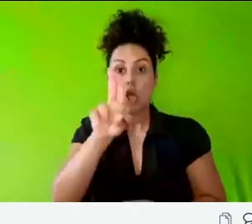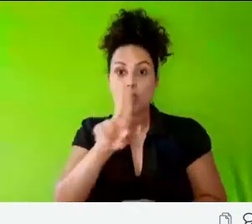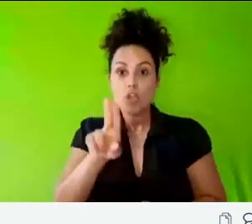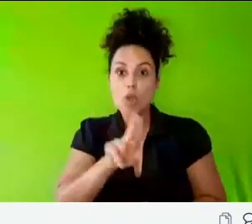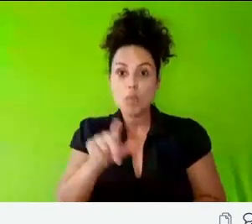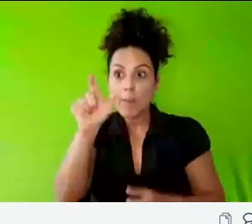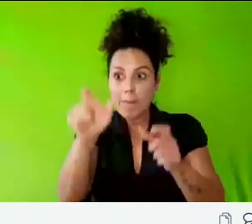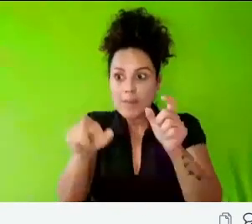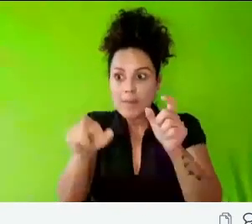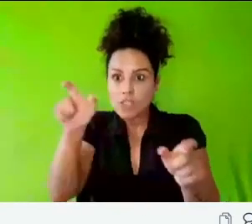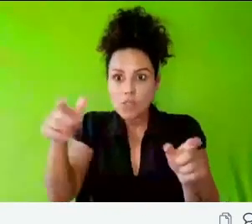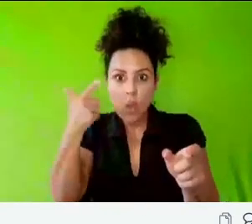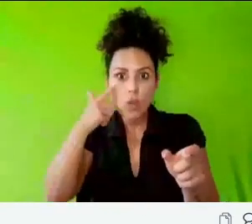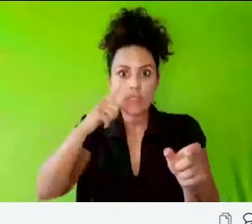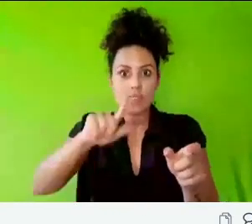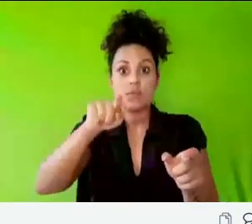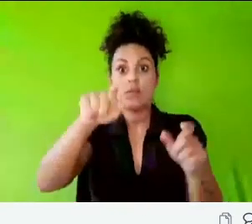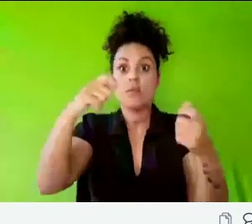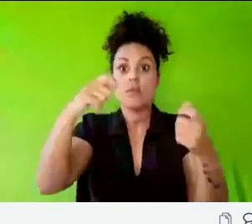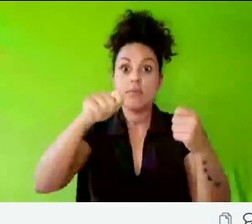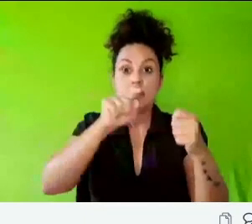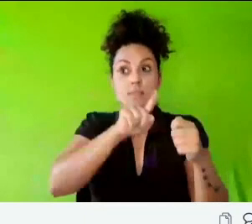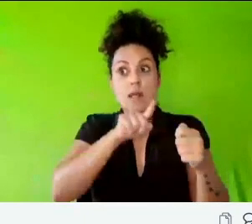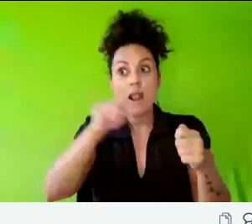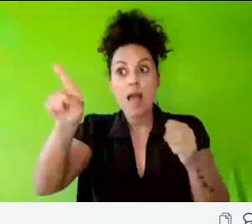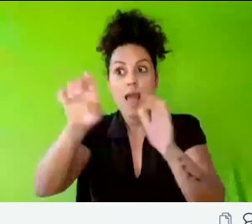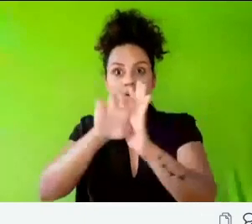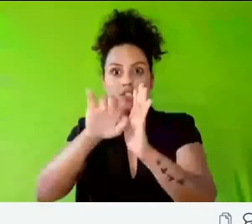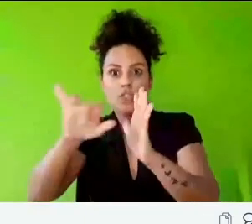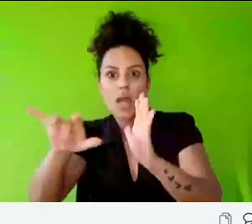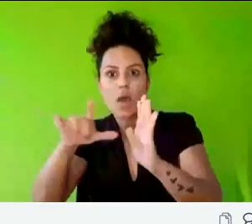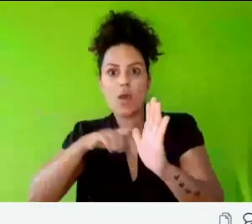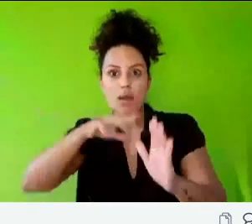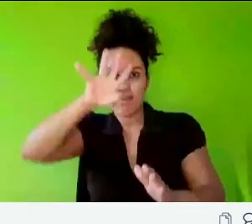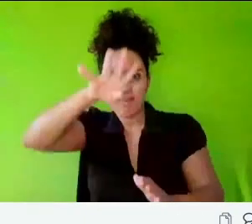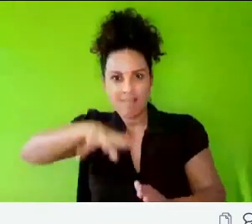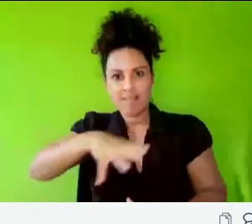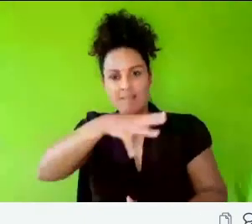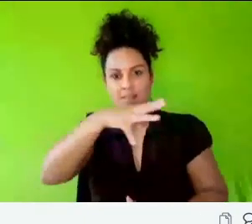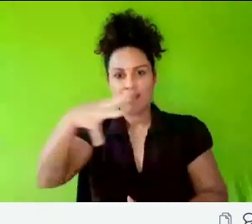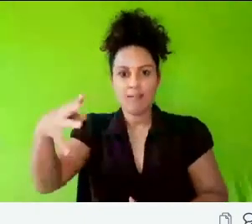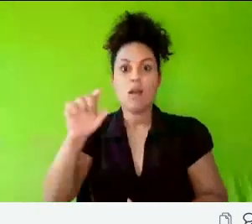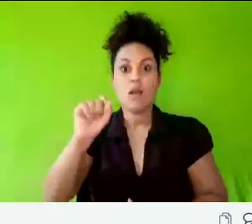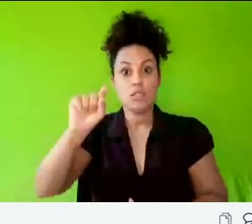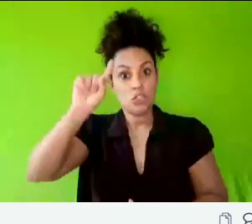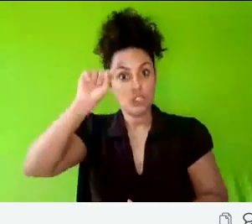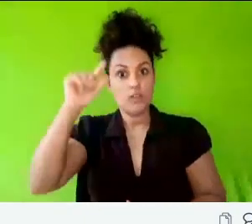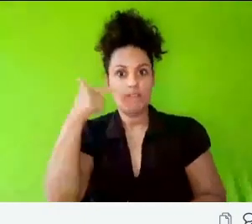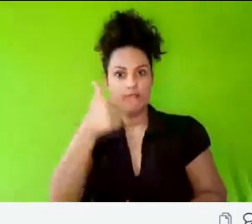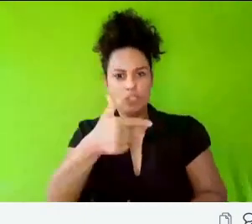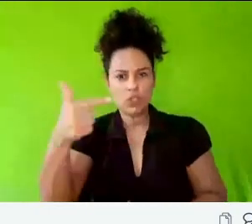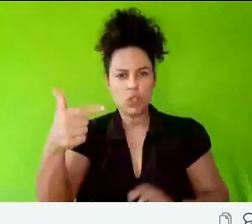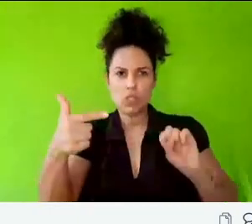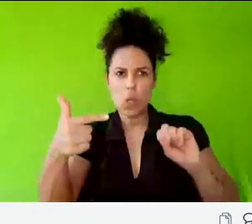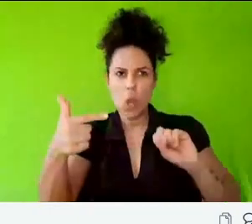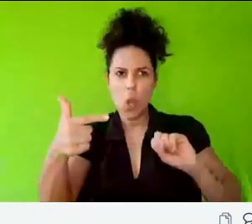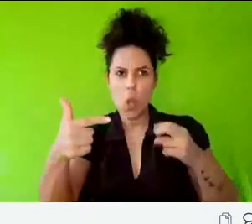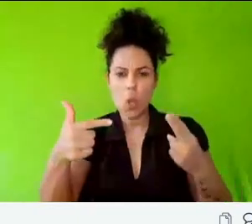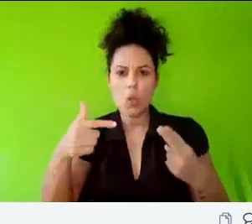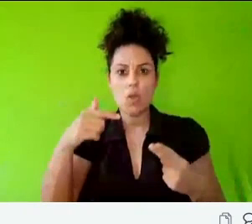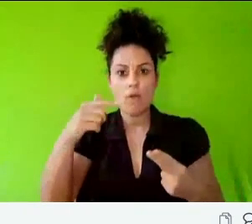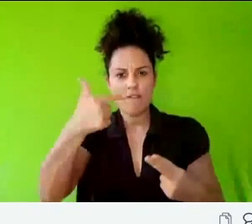cronograma, se eu não me engano, daqui a 2 dias, né, Angélica? Dia 22 ou 23, não é? Se eu não me engano, é na